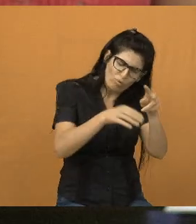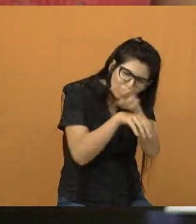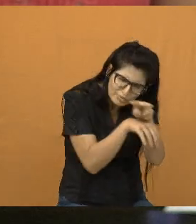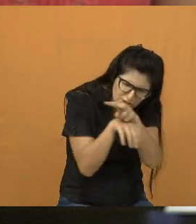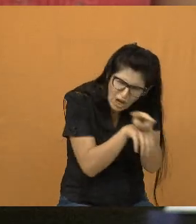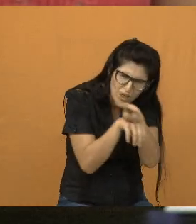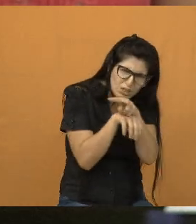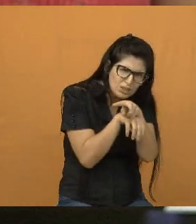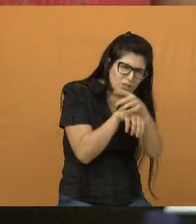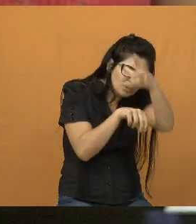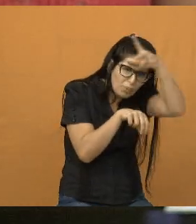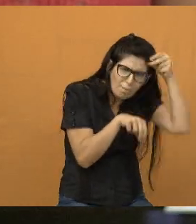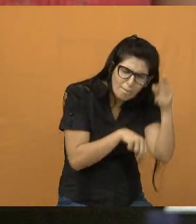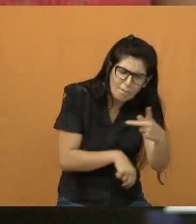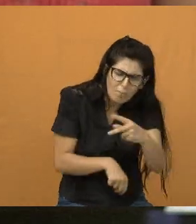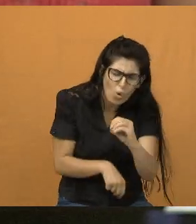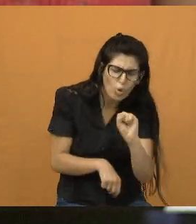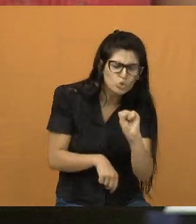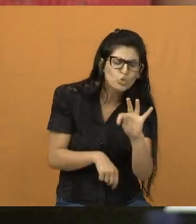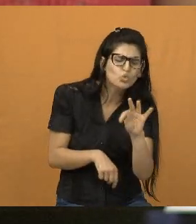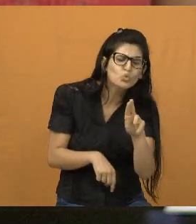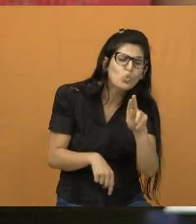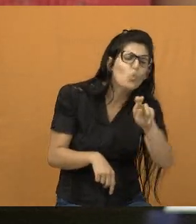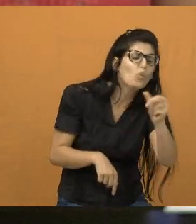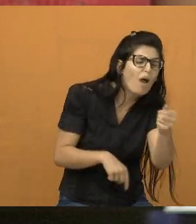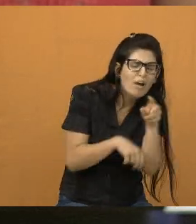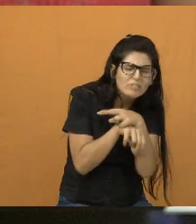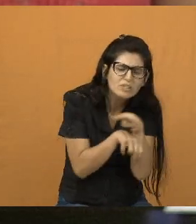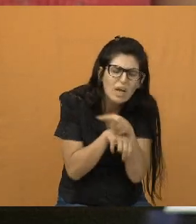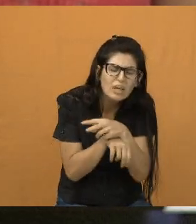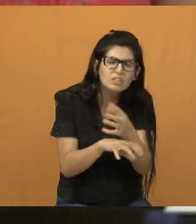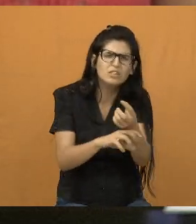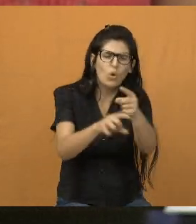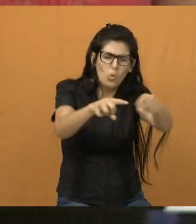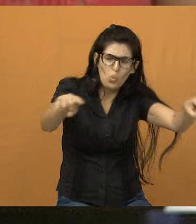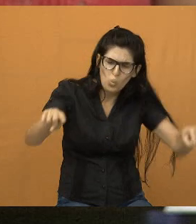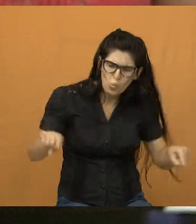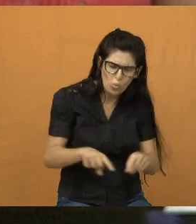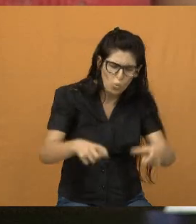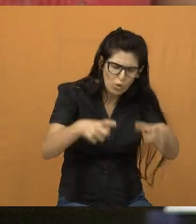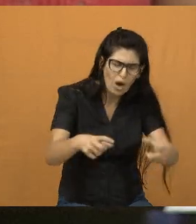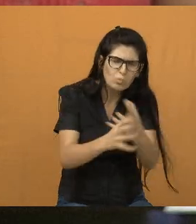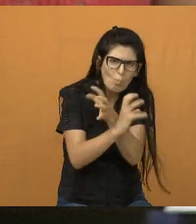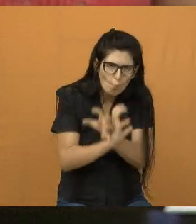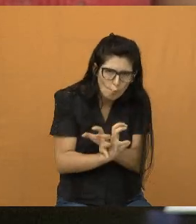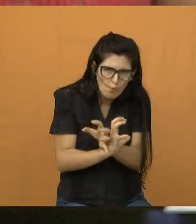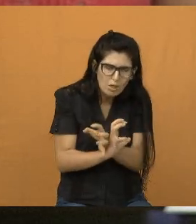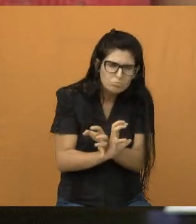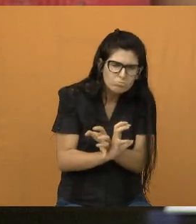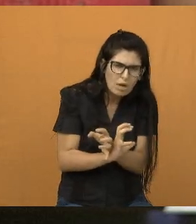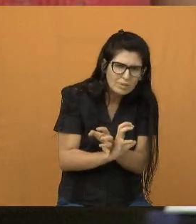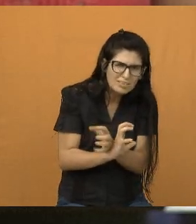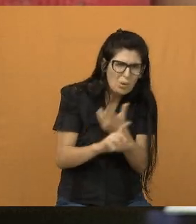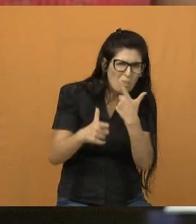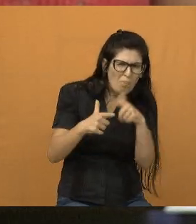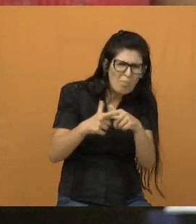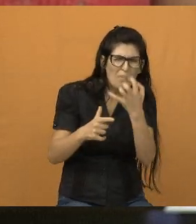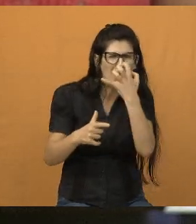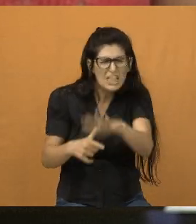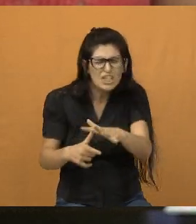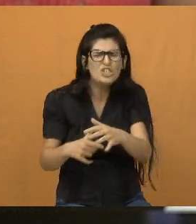de posturas, da gestão dos terrenos, a situação dos terrenos que nós encontramos e apontamos que é